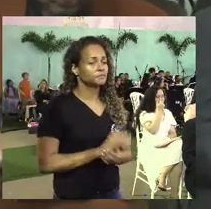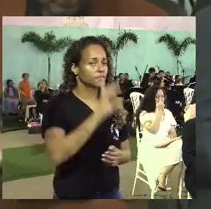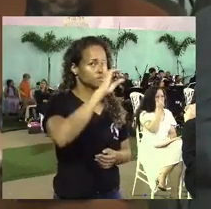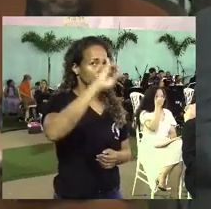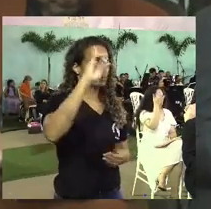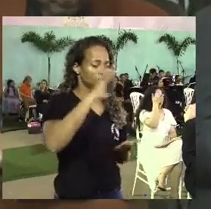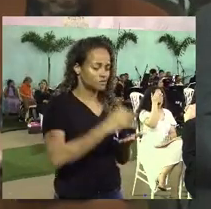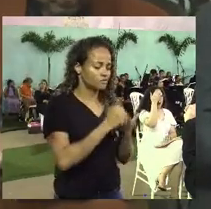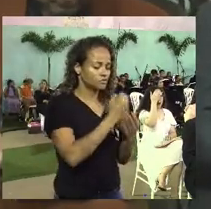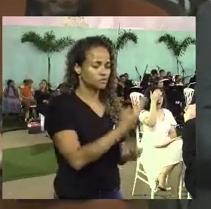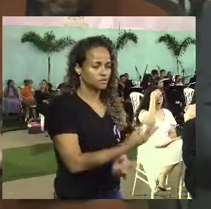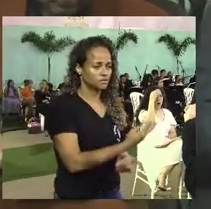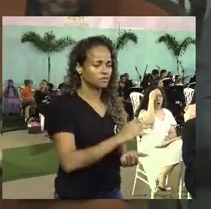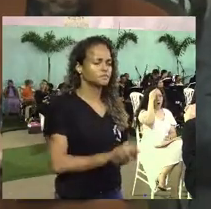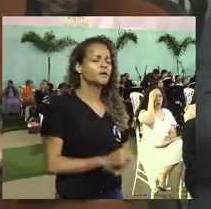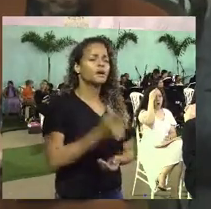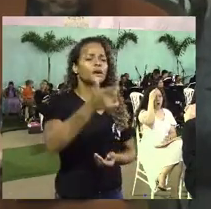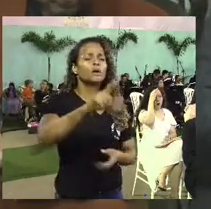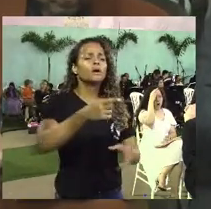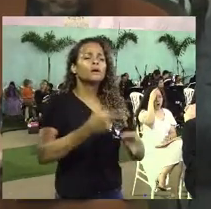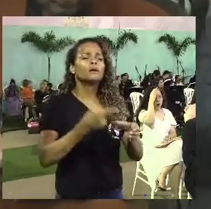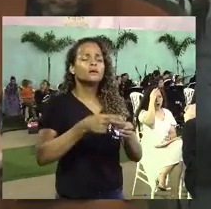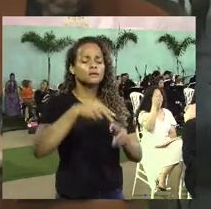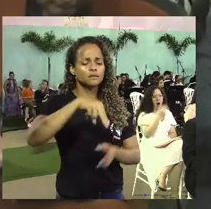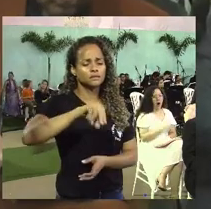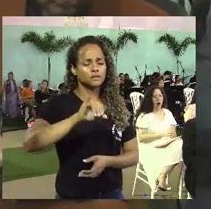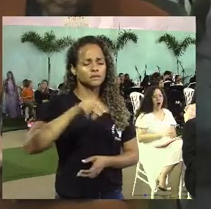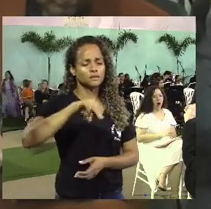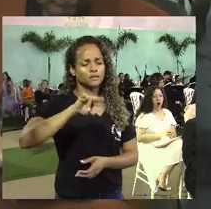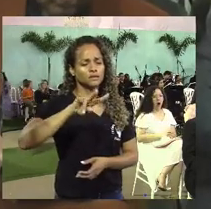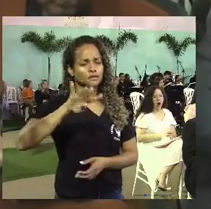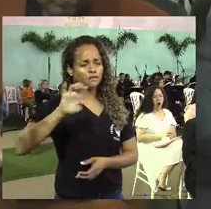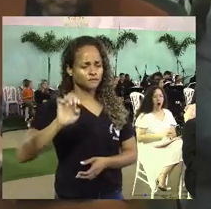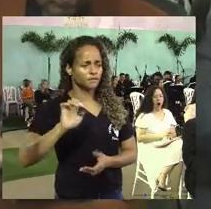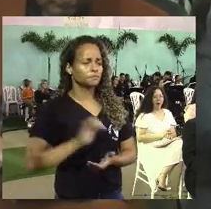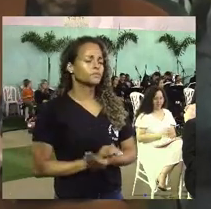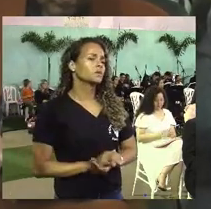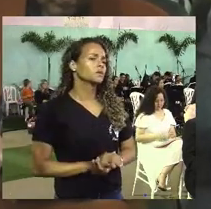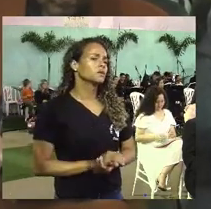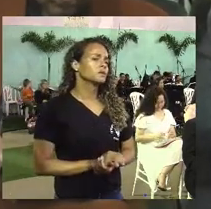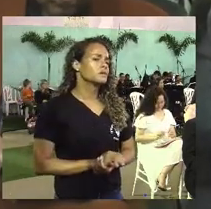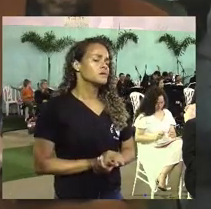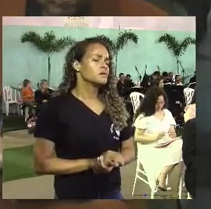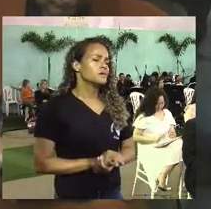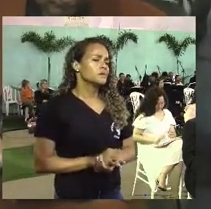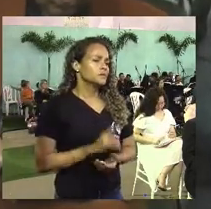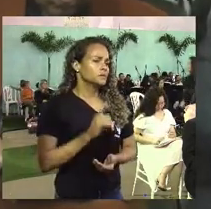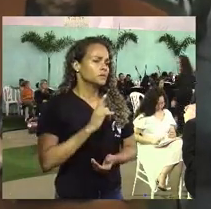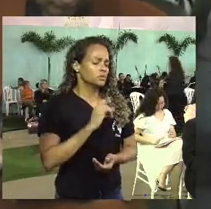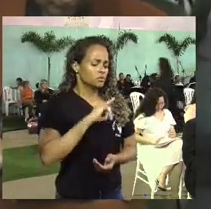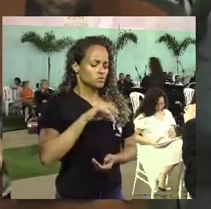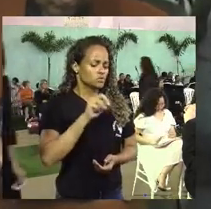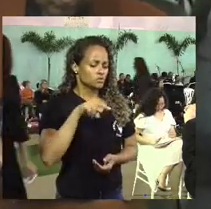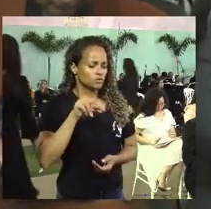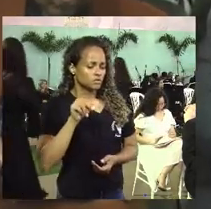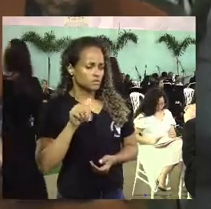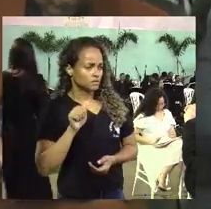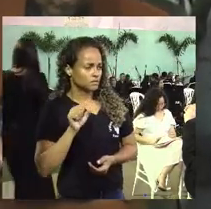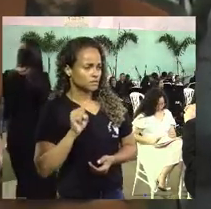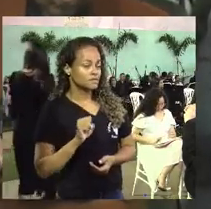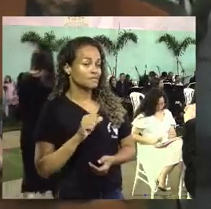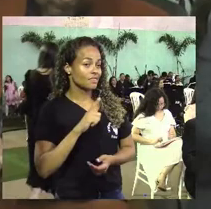salvou mas lá em nínive Deus levantou um profeta chamado Jonas que ele tinha a